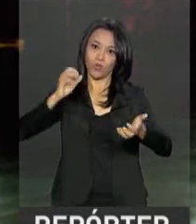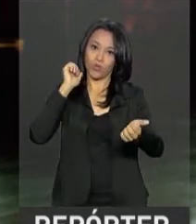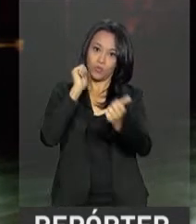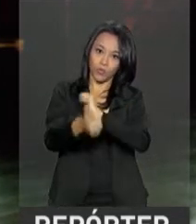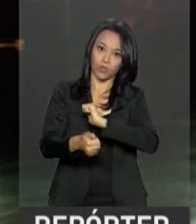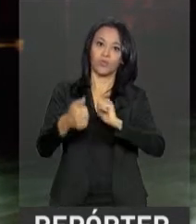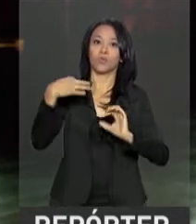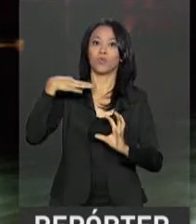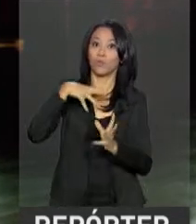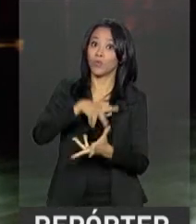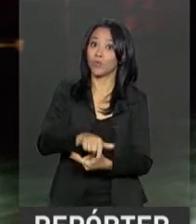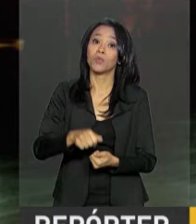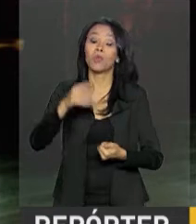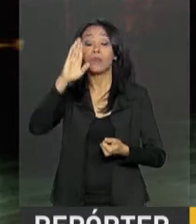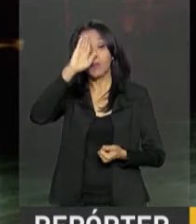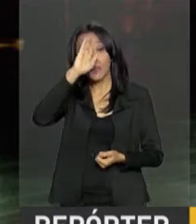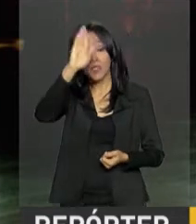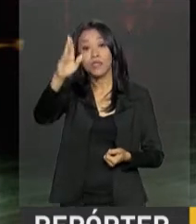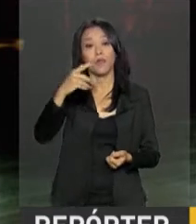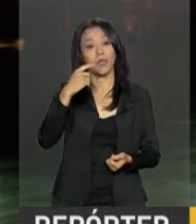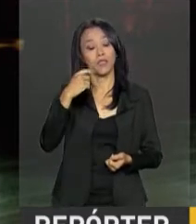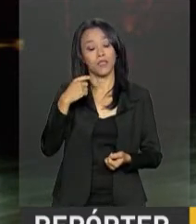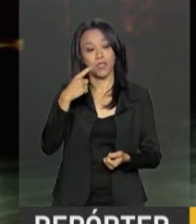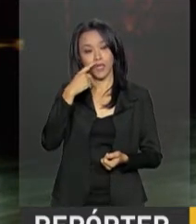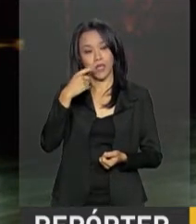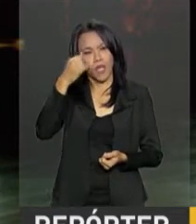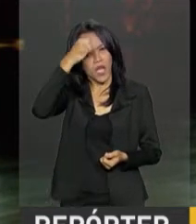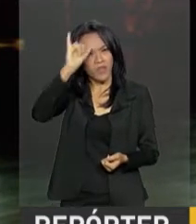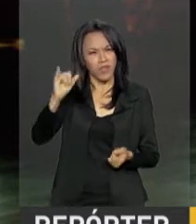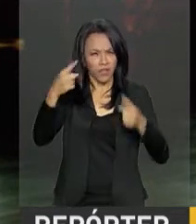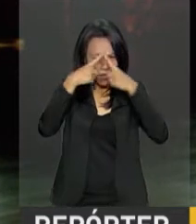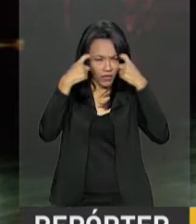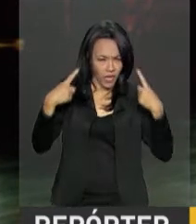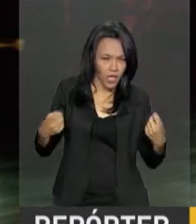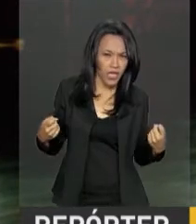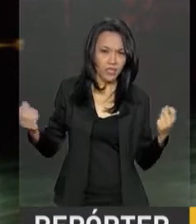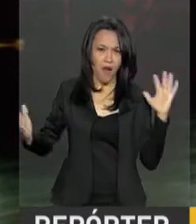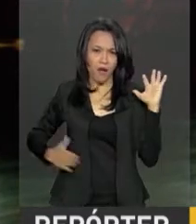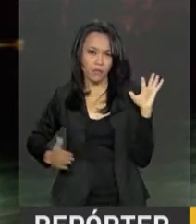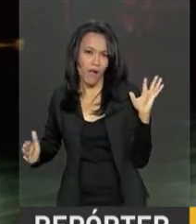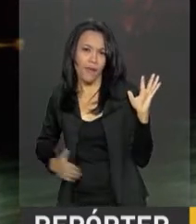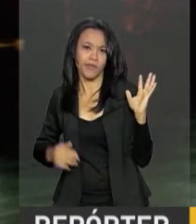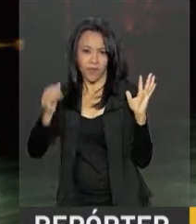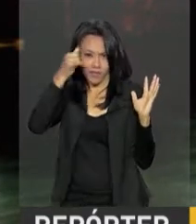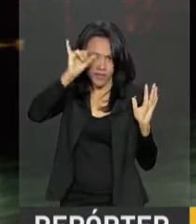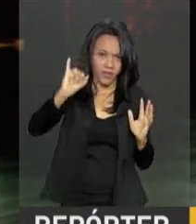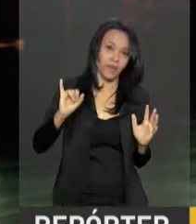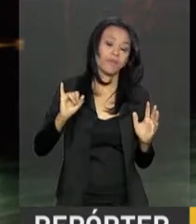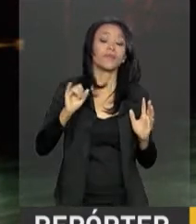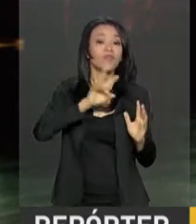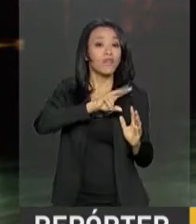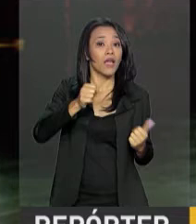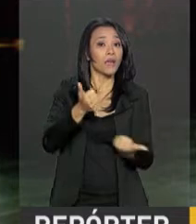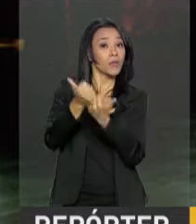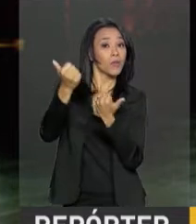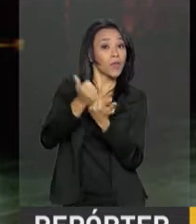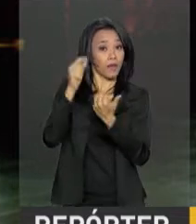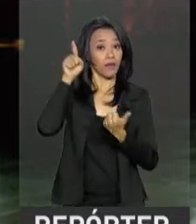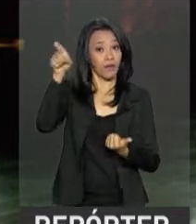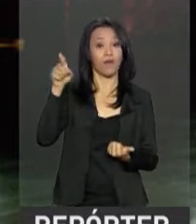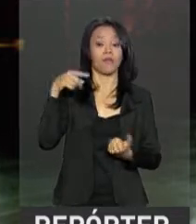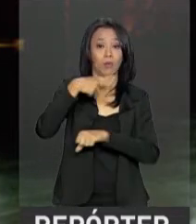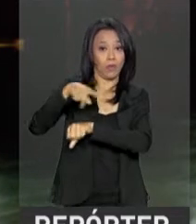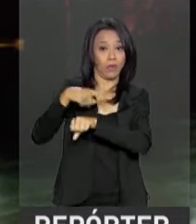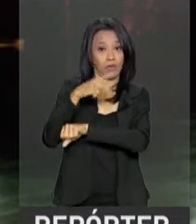especialmente na prevenção de atos de violência e de vandalismo eles também vão prestar atendimento a eventuais